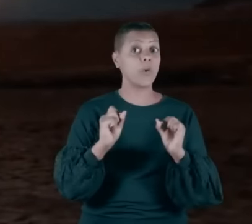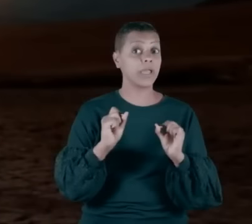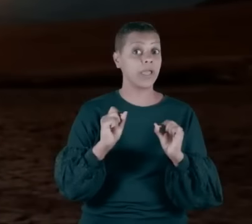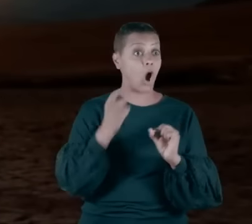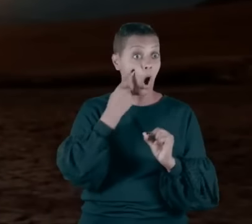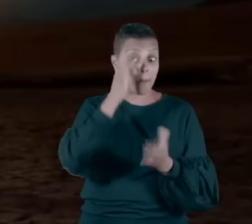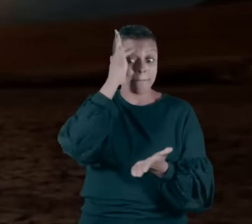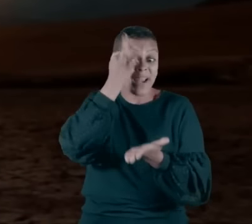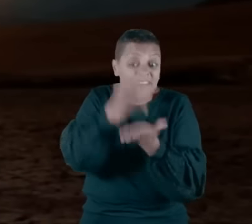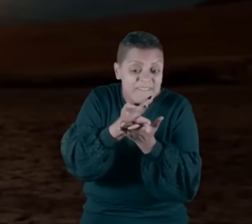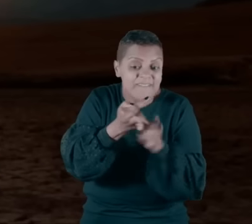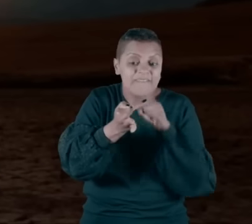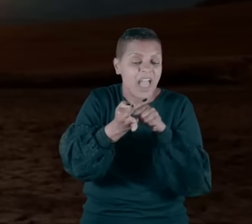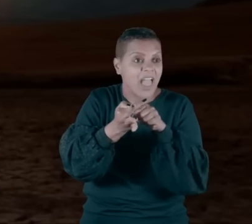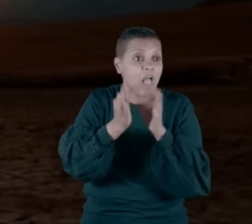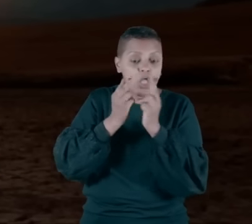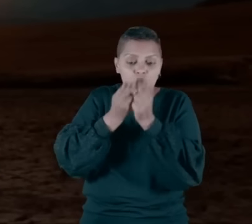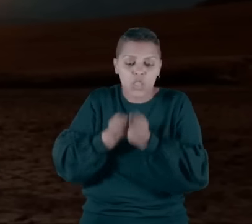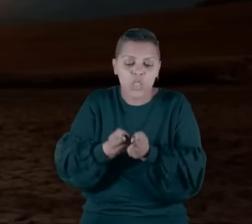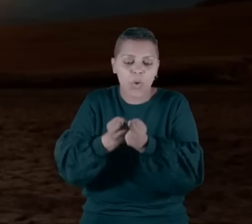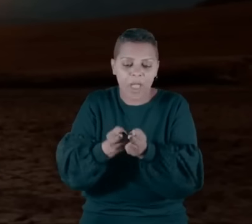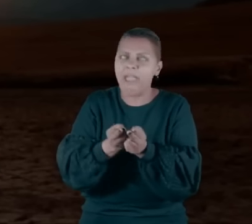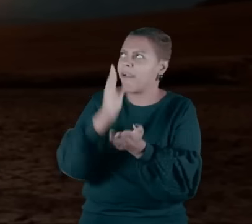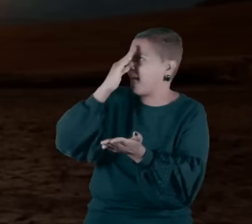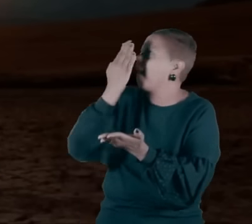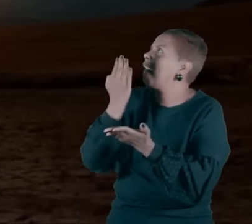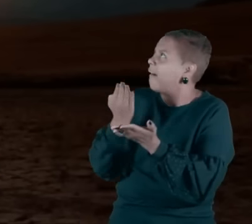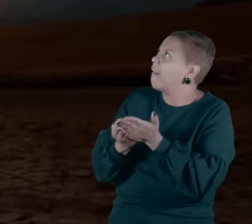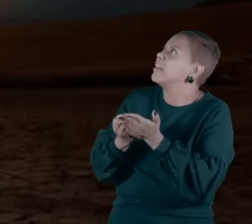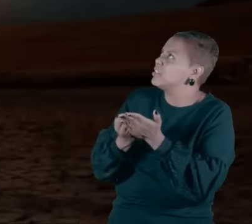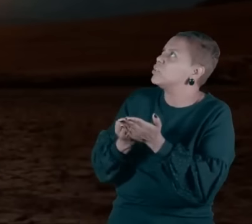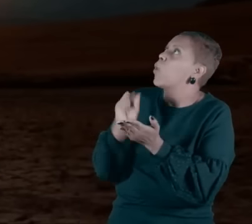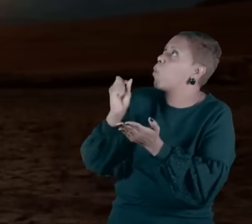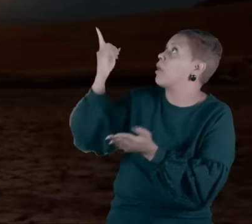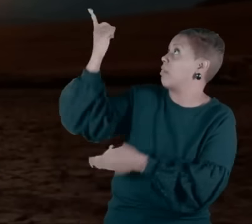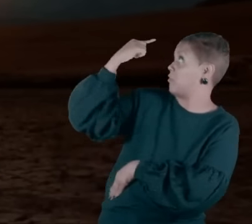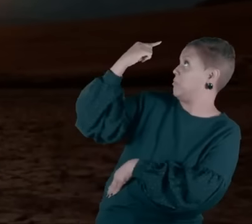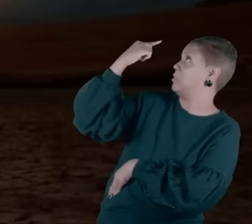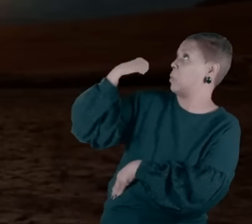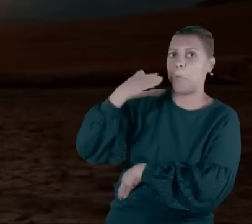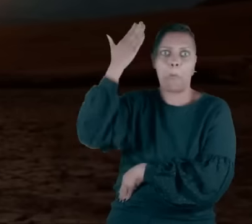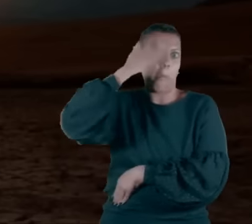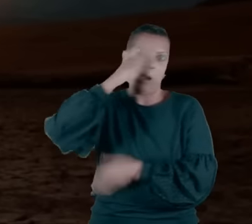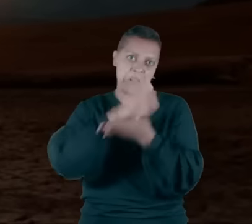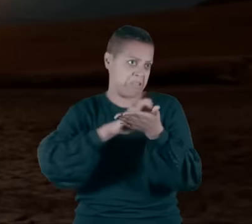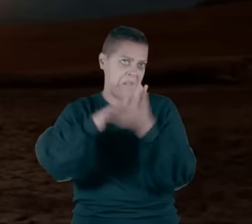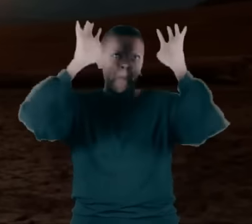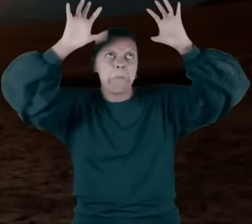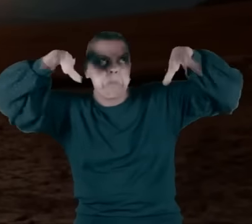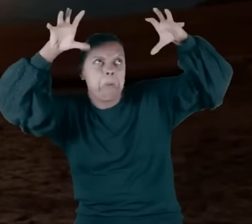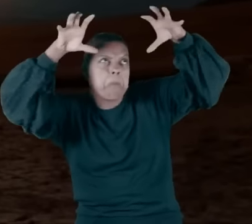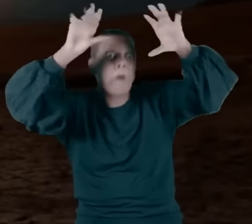fé não é divinamente instruído acerca dos acontecimentos que ainda não se viam e sendo